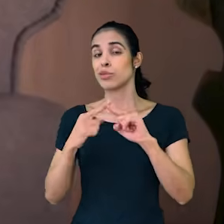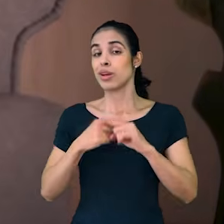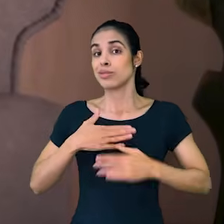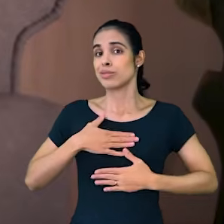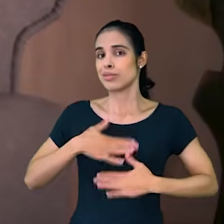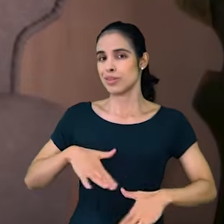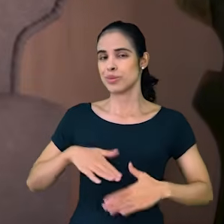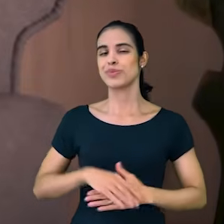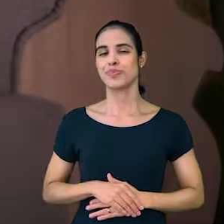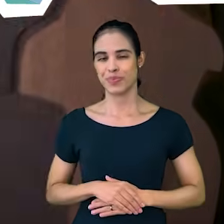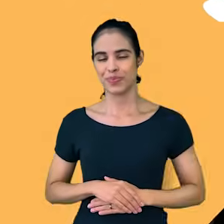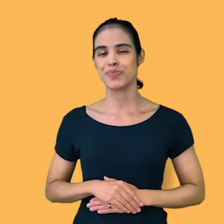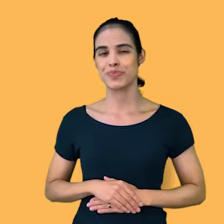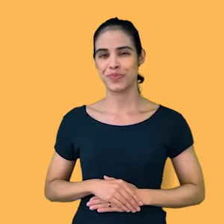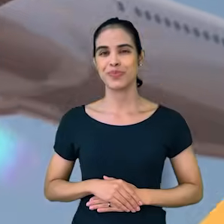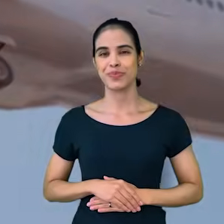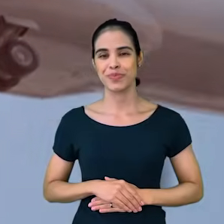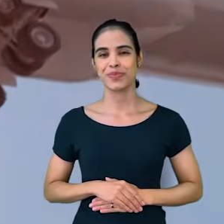estão descansando.